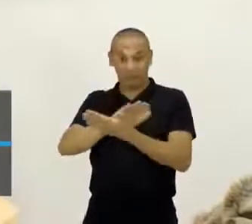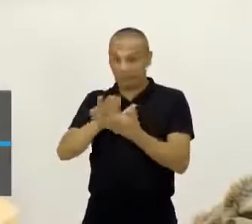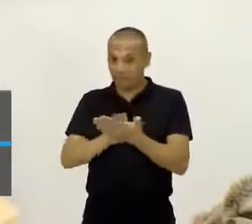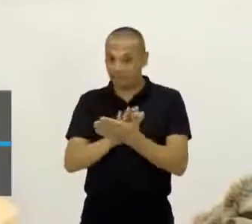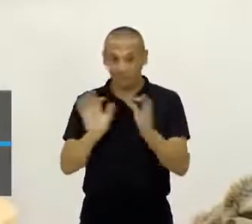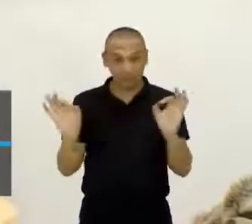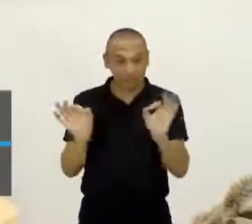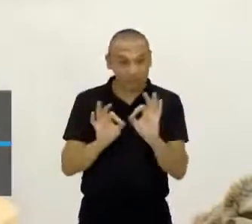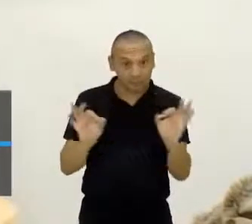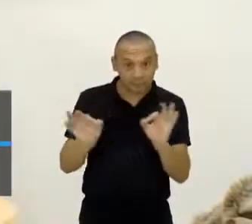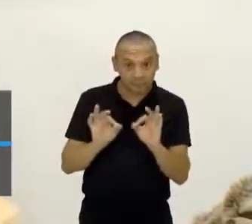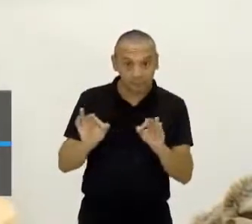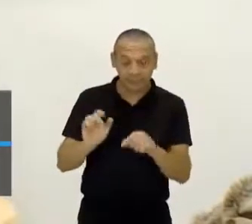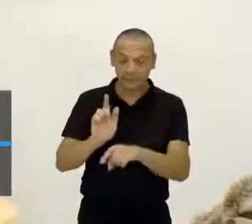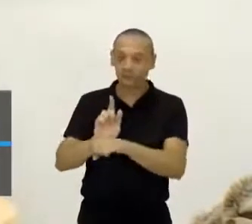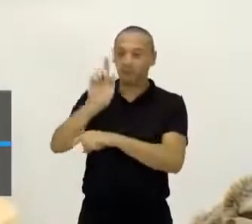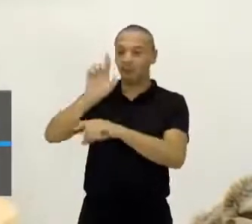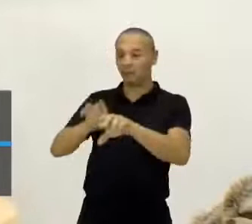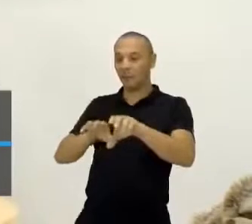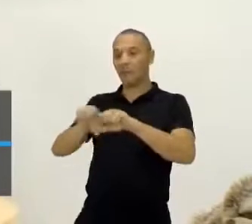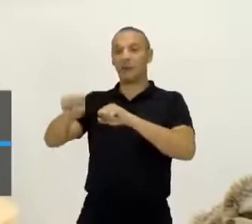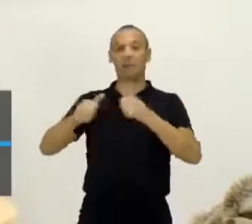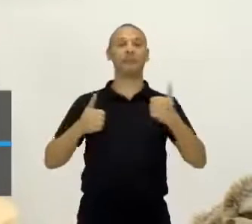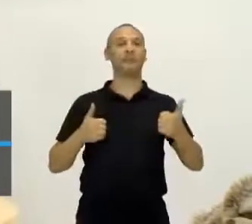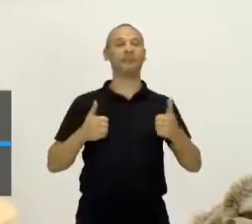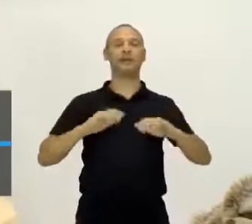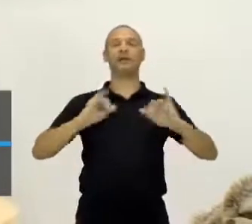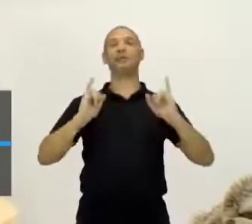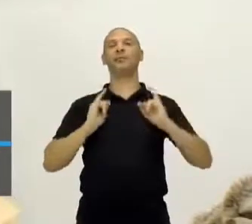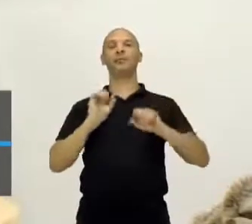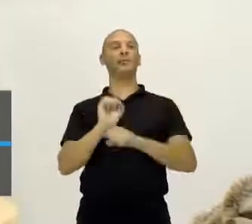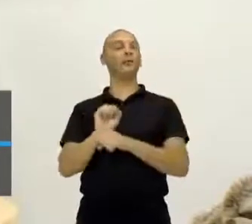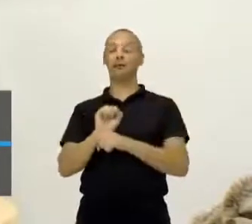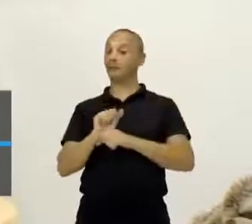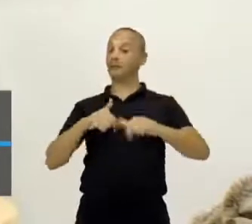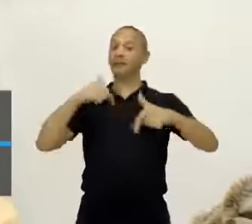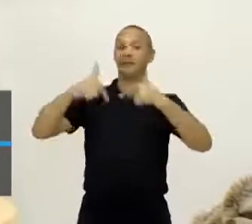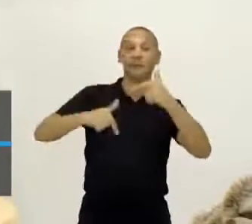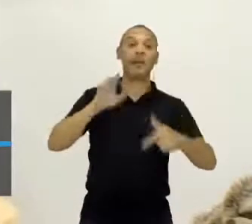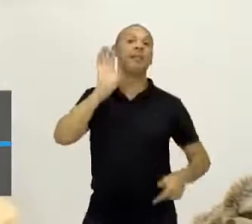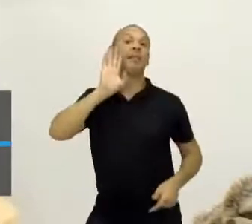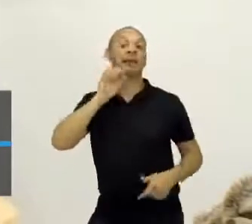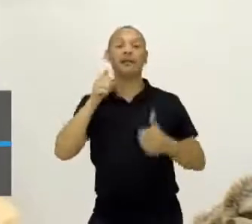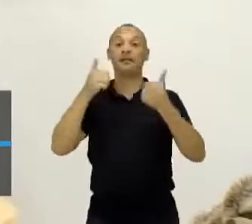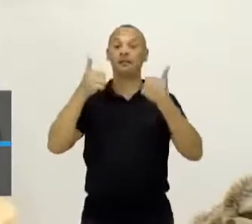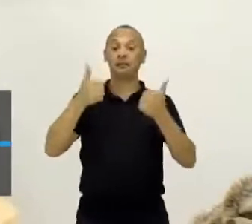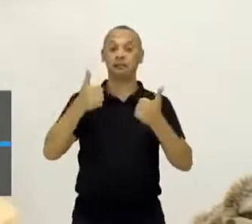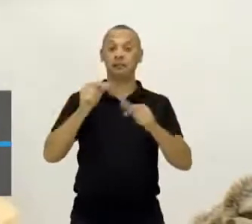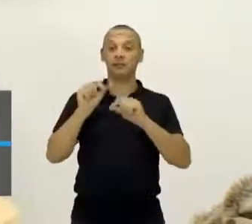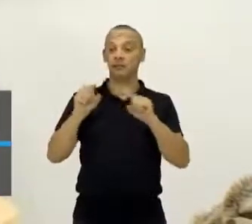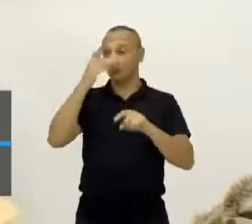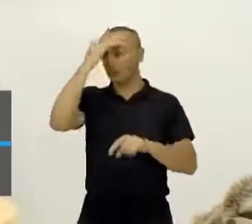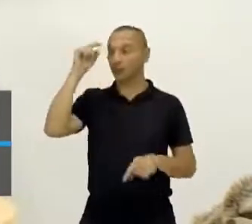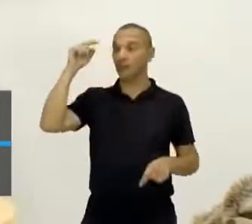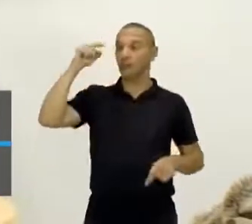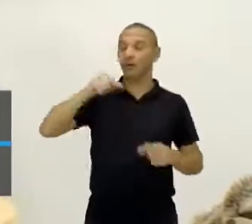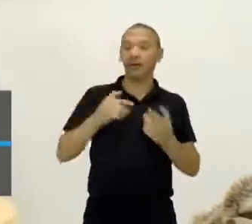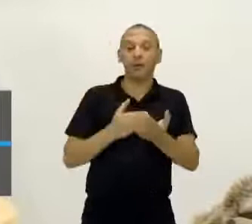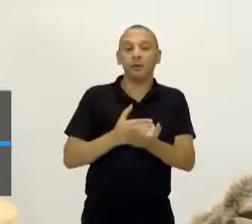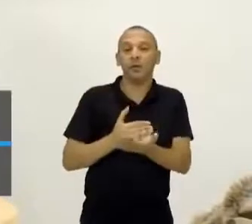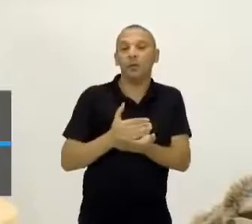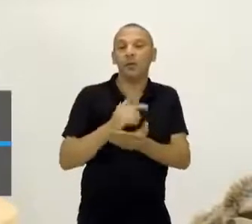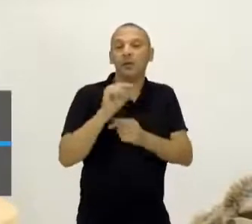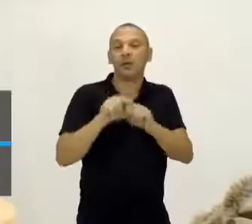uma graduação e parou ali, ou mesmo quem está trabalhando, tem um emprego legal, quem está chegando, já está